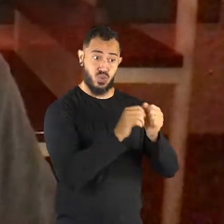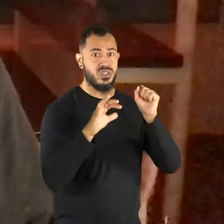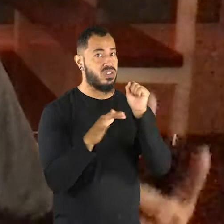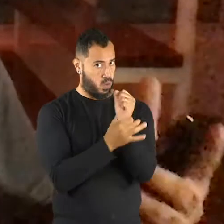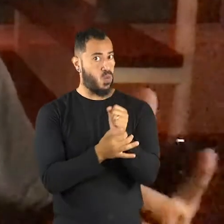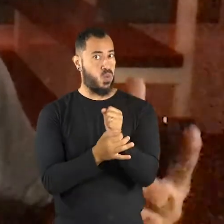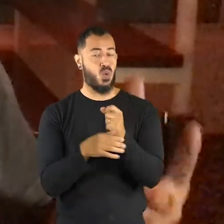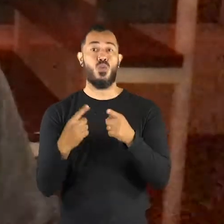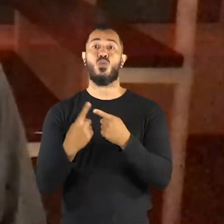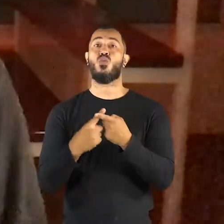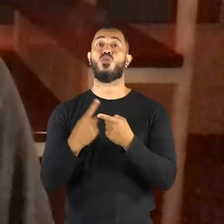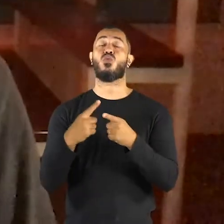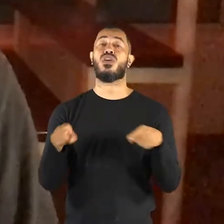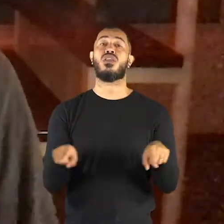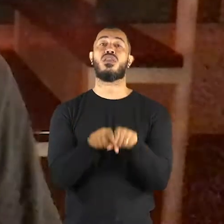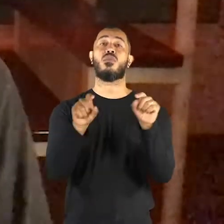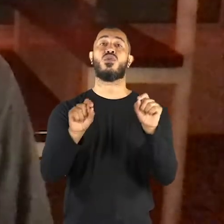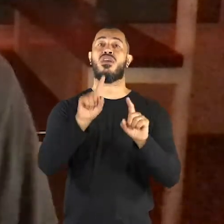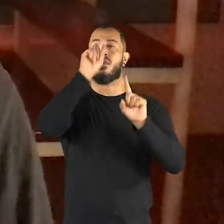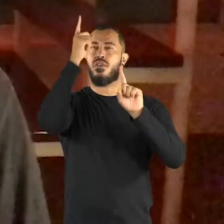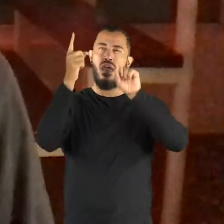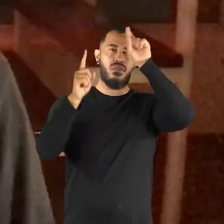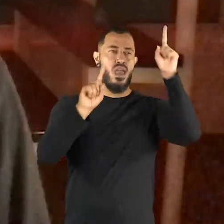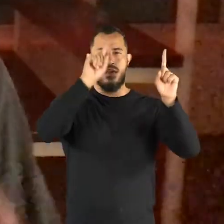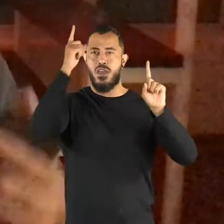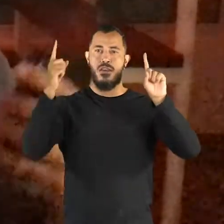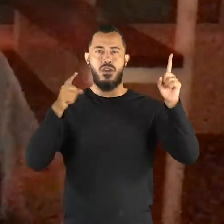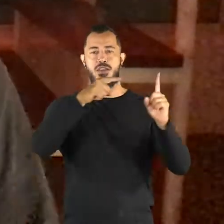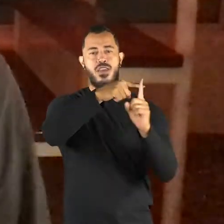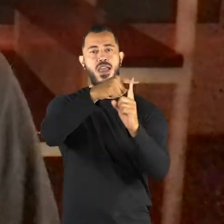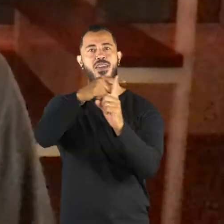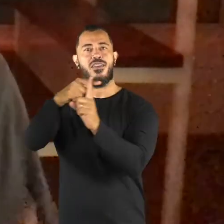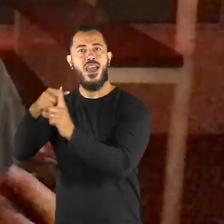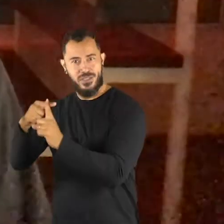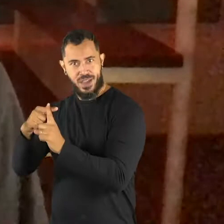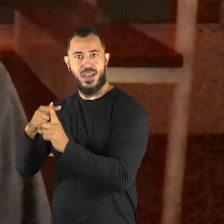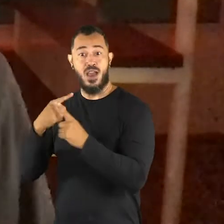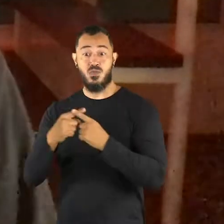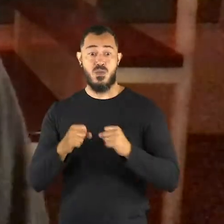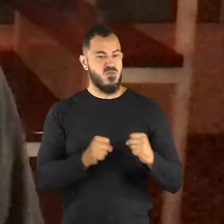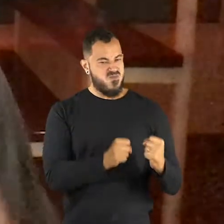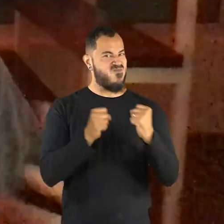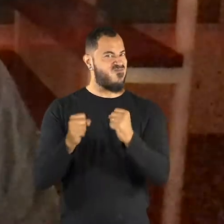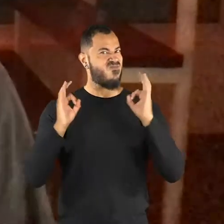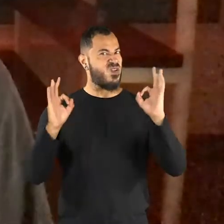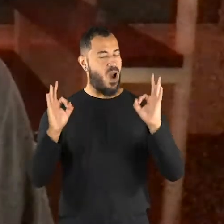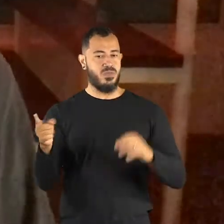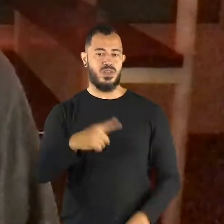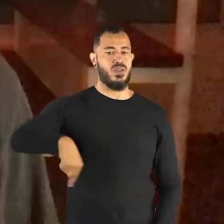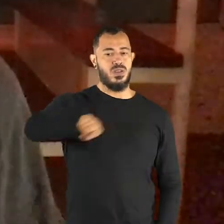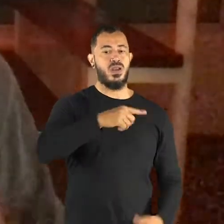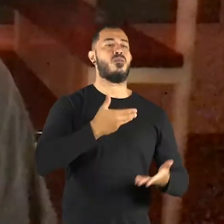estão trazendo formas colaborativas da gente fazer esse filme se tornar mais estrutural, mais poderoso. Então o diálogo entre